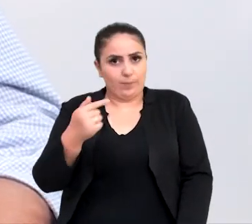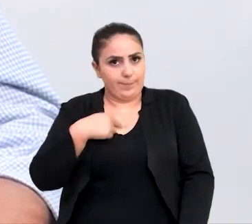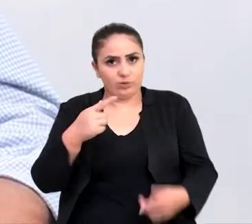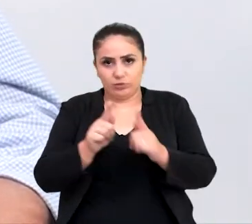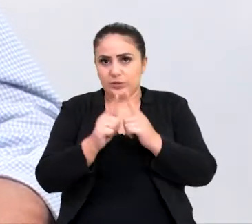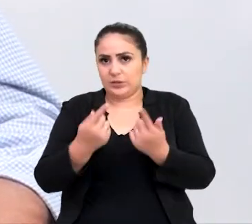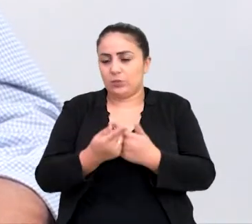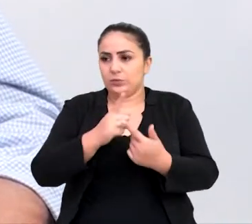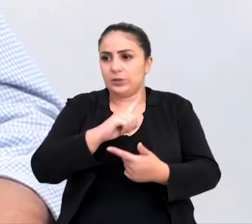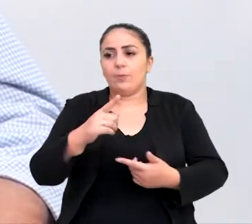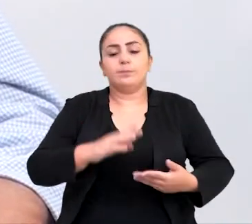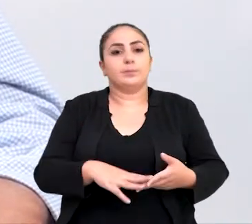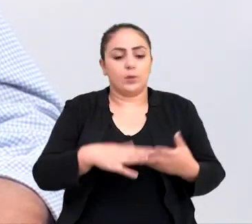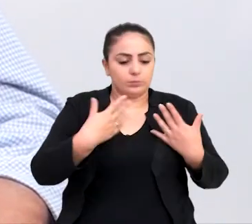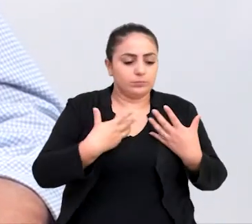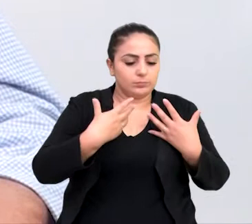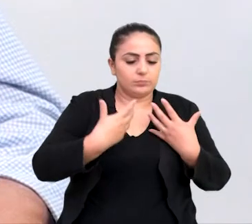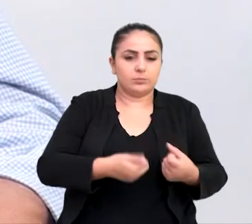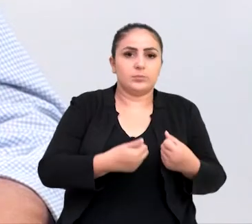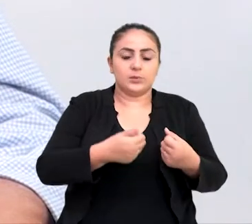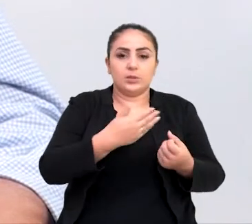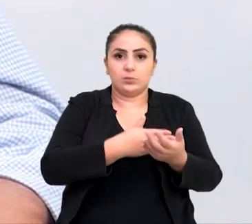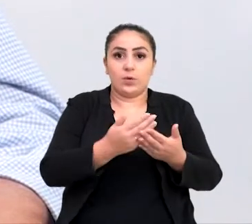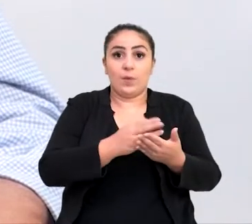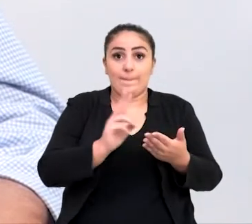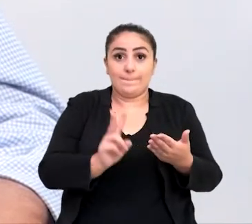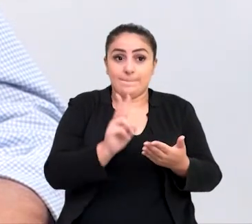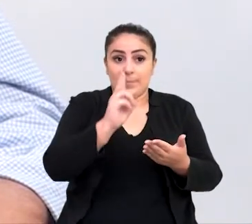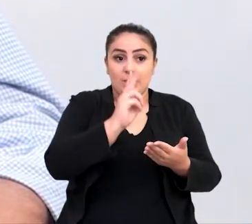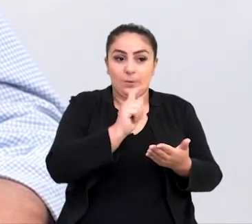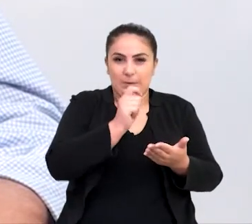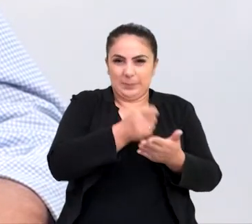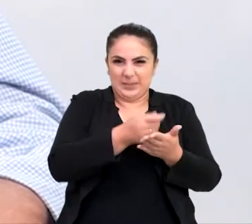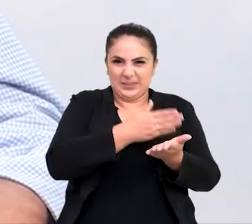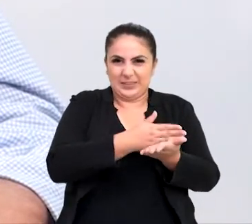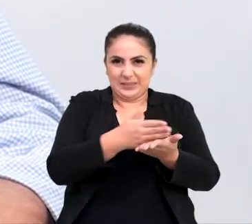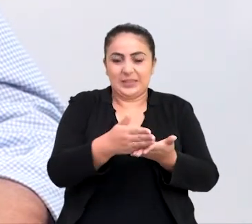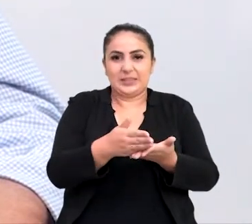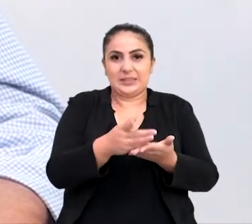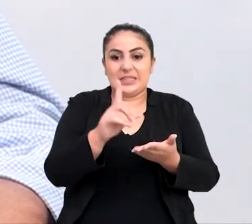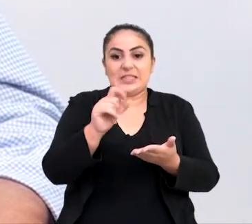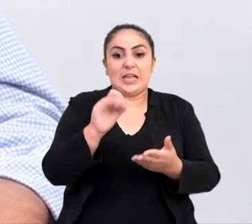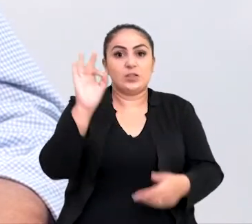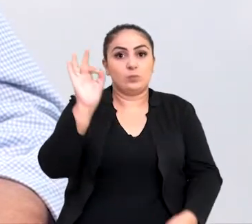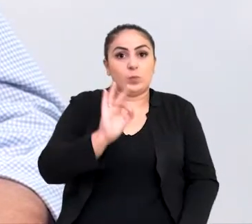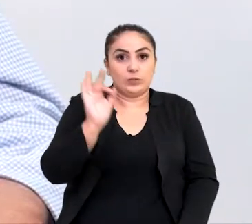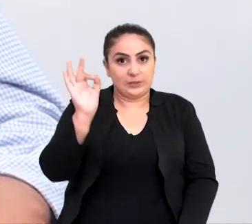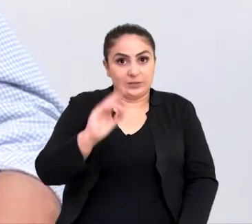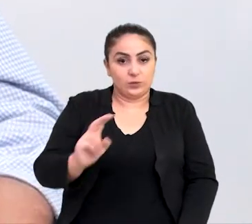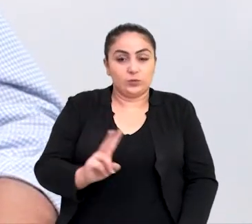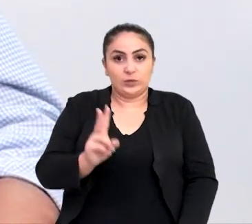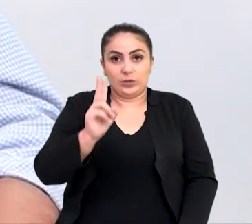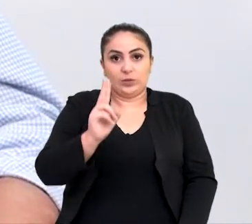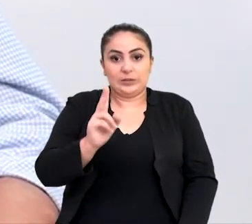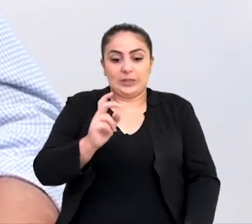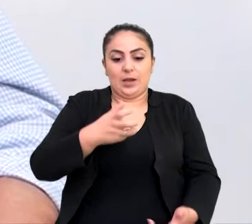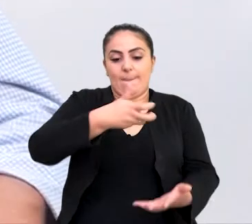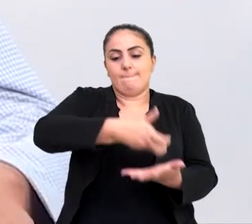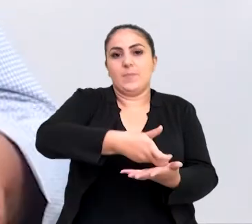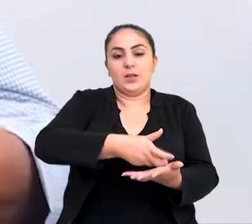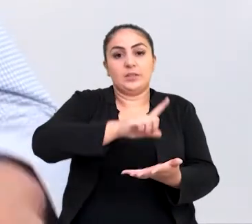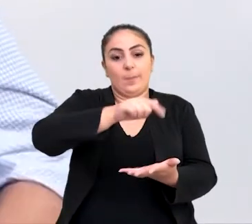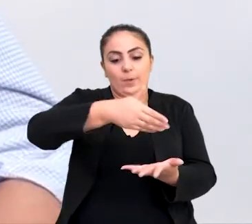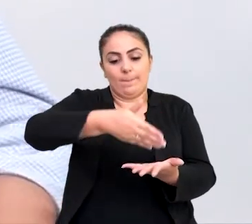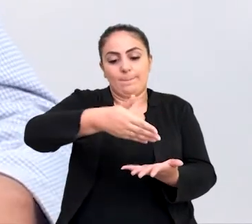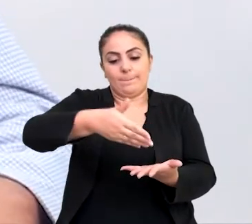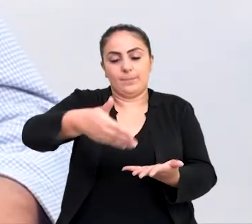Daí garrei e assumi a dívida, tinha que dar um valor de entrada lá, né? Pagar 10% no ato e o restante